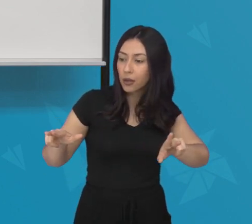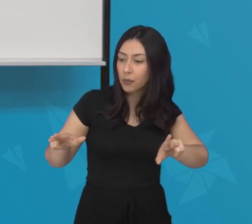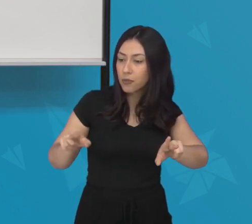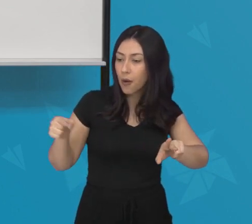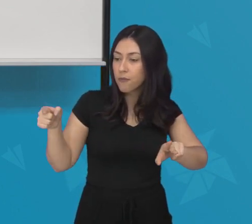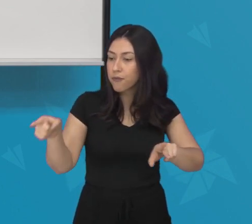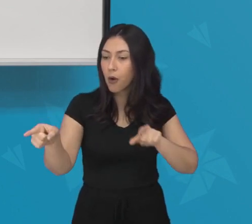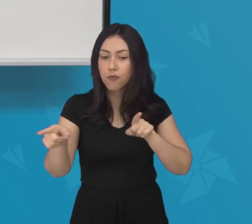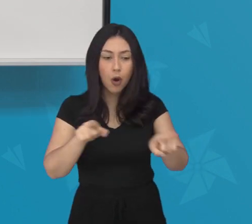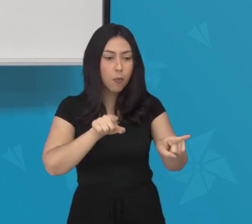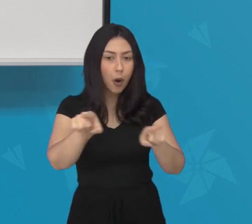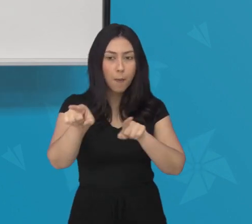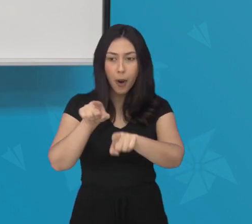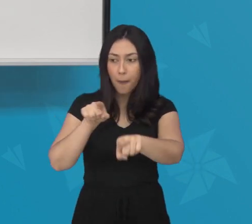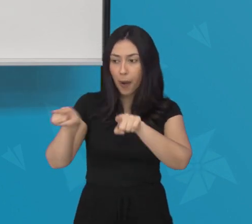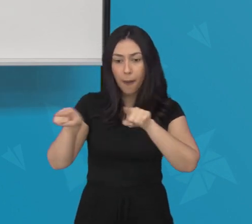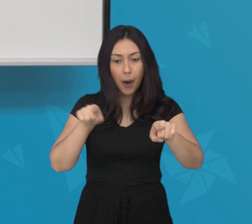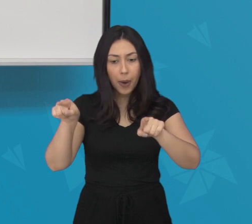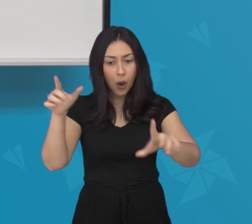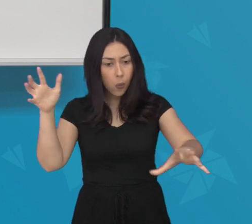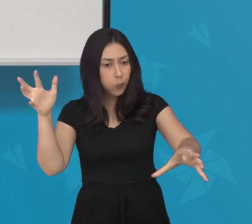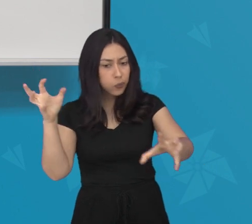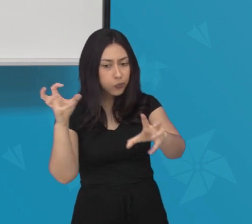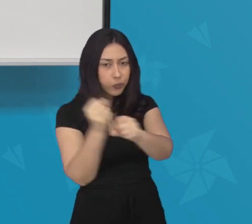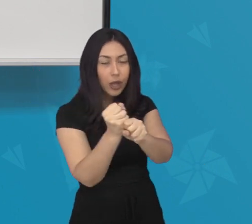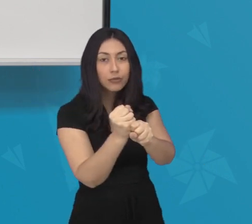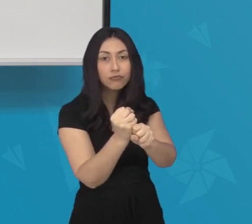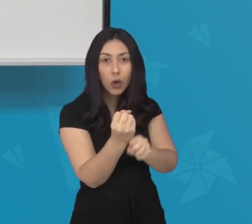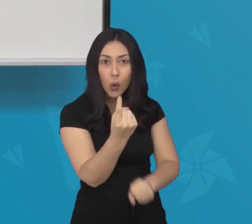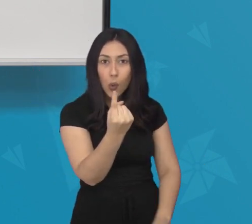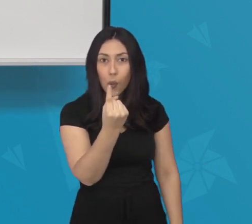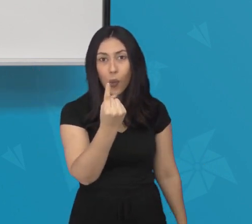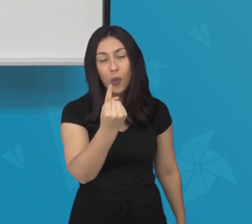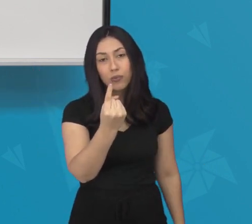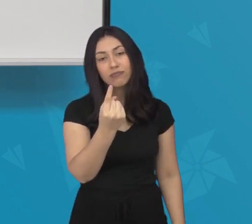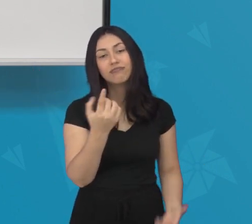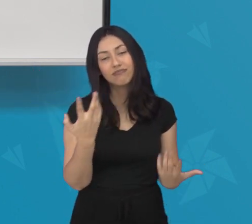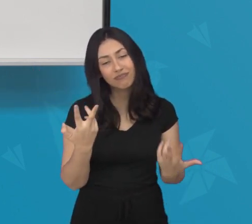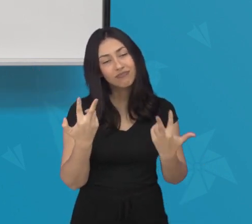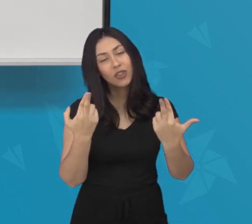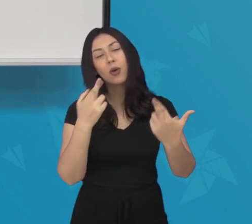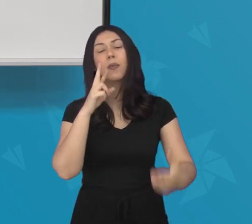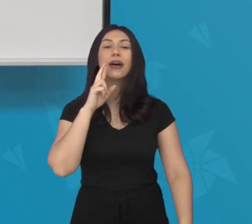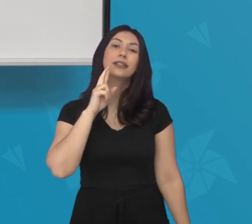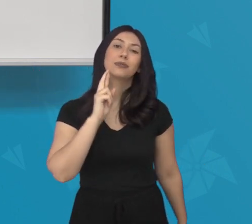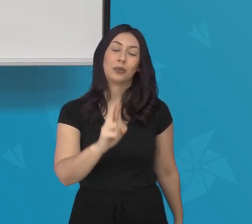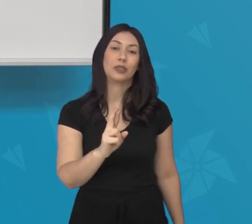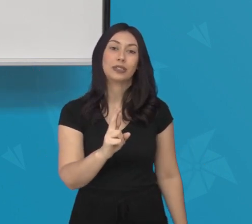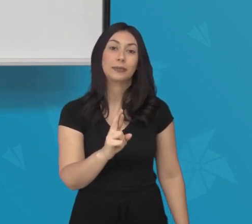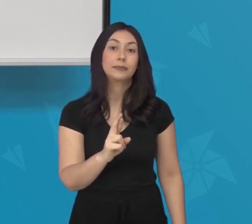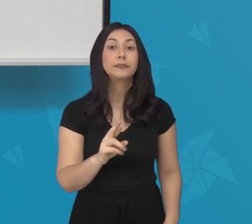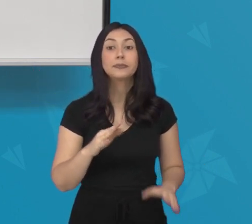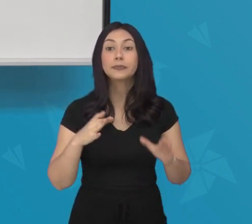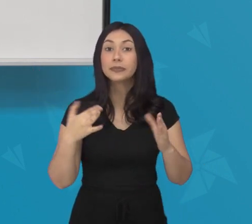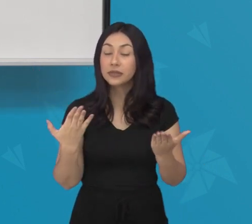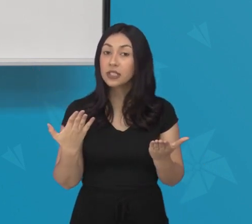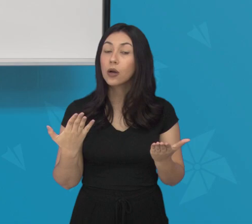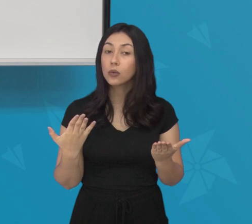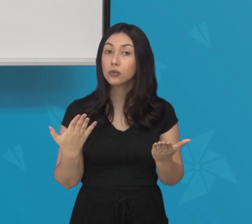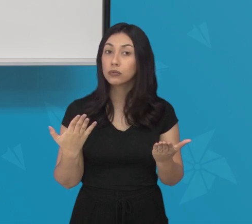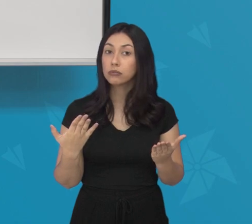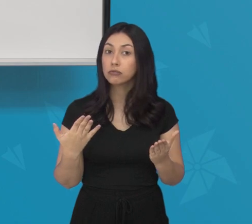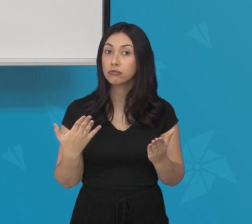por uma força só, ela é a resultante. Matematicamente falando, a resultante,